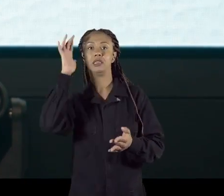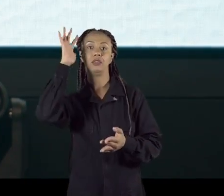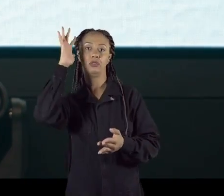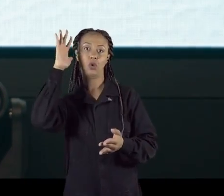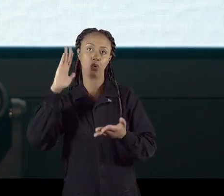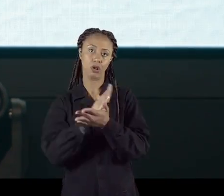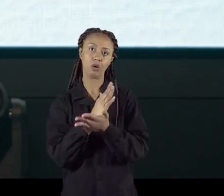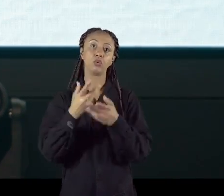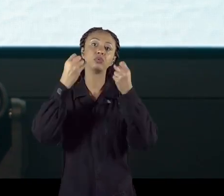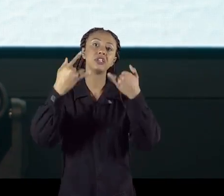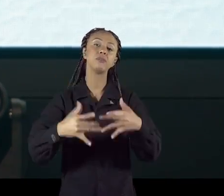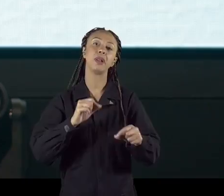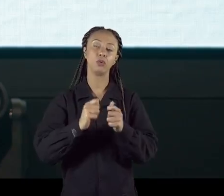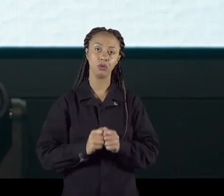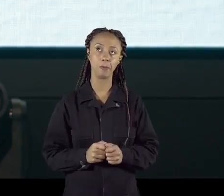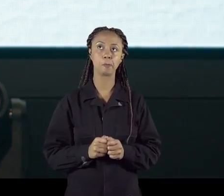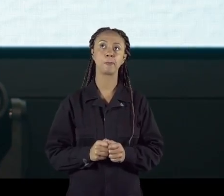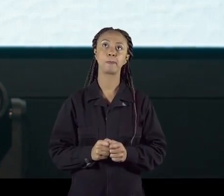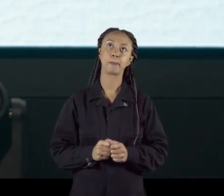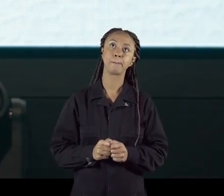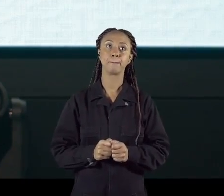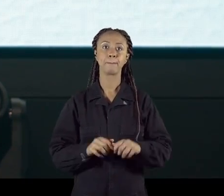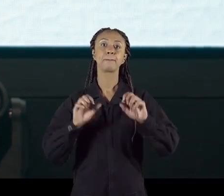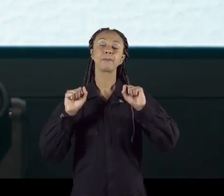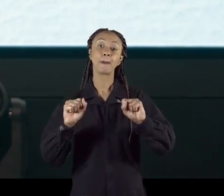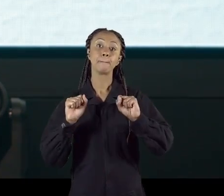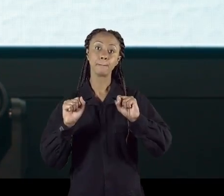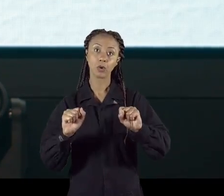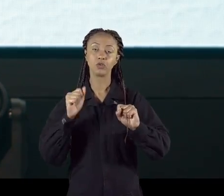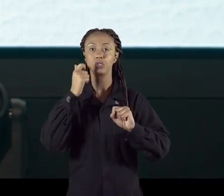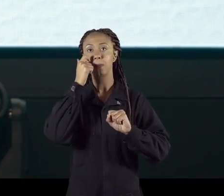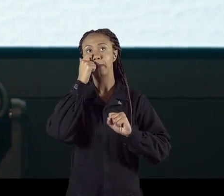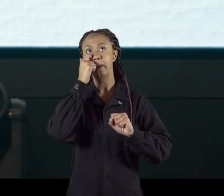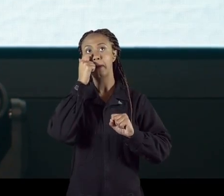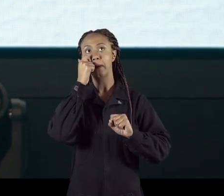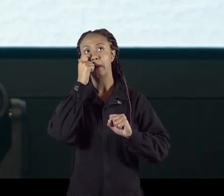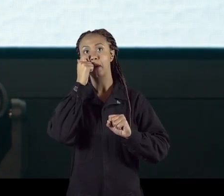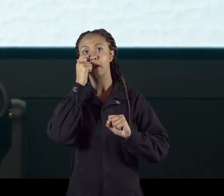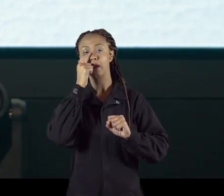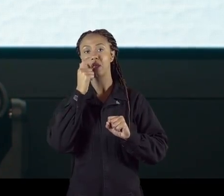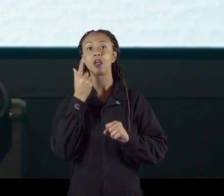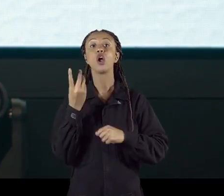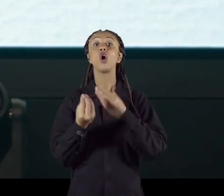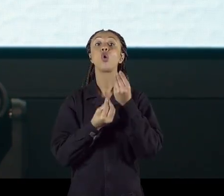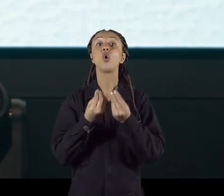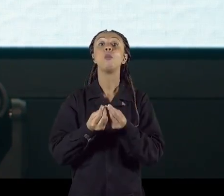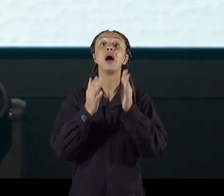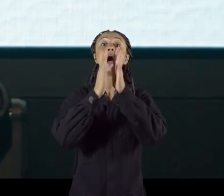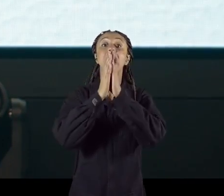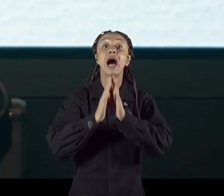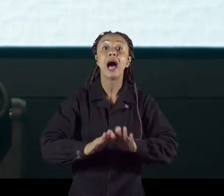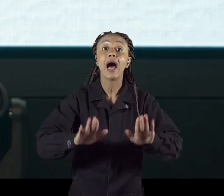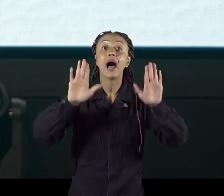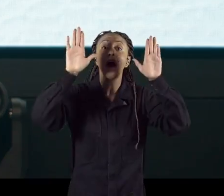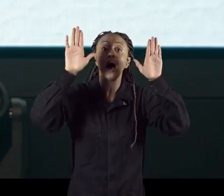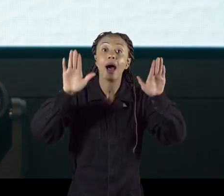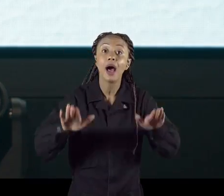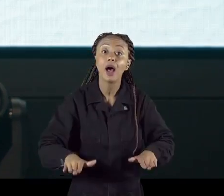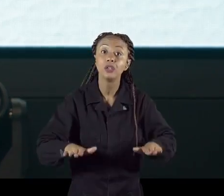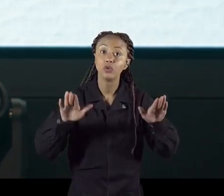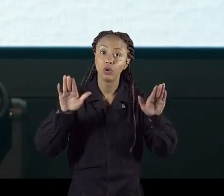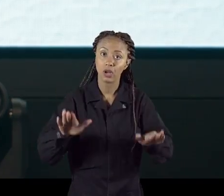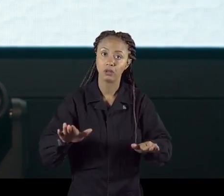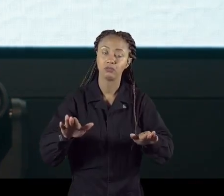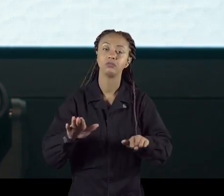essas palavras para se referir a duas dimensões de adoração satânicas as alturas